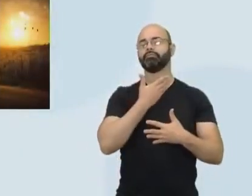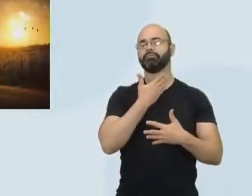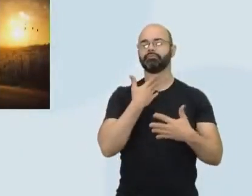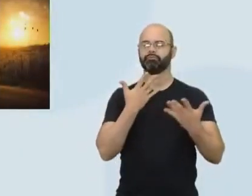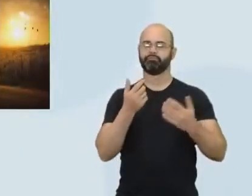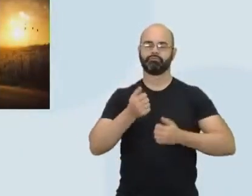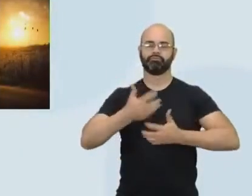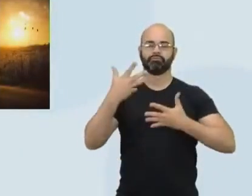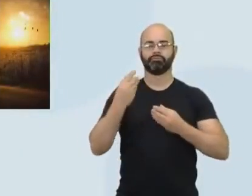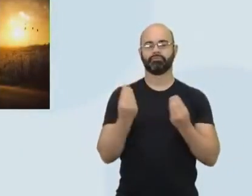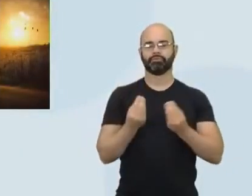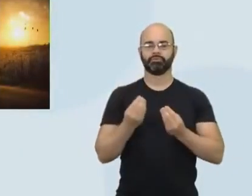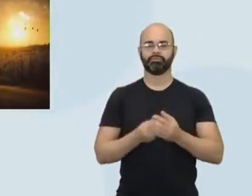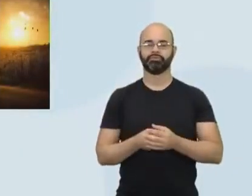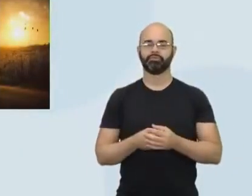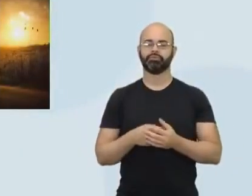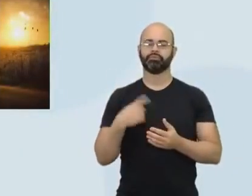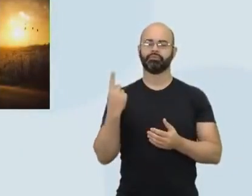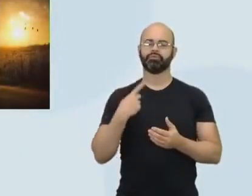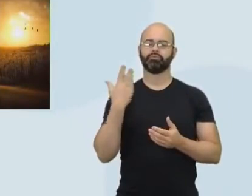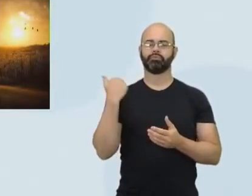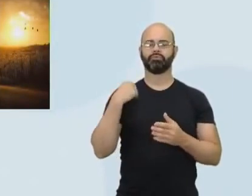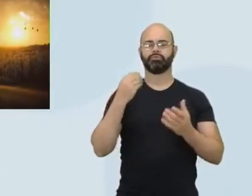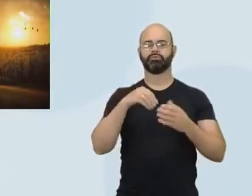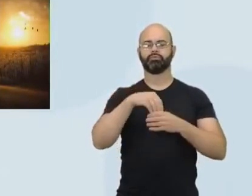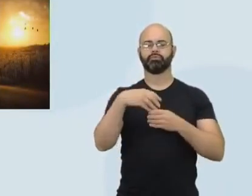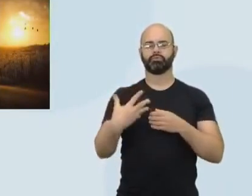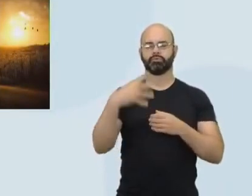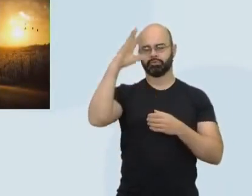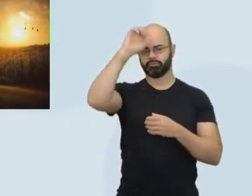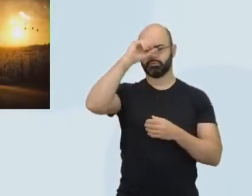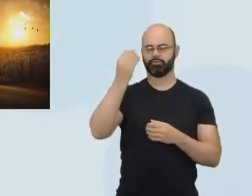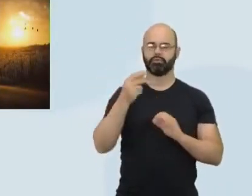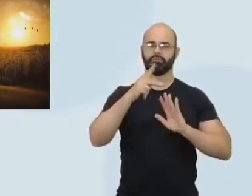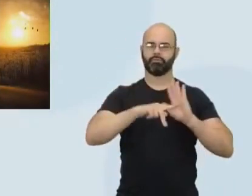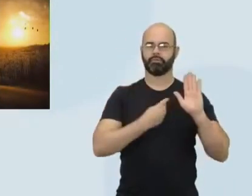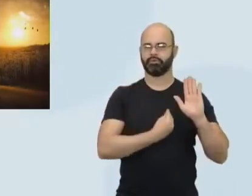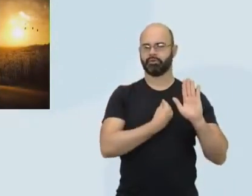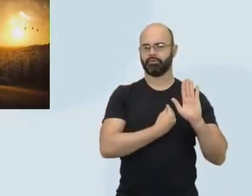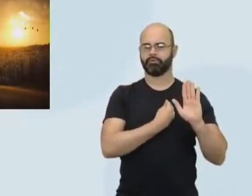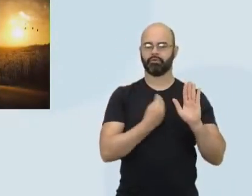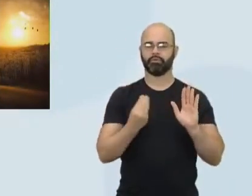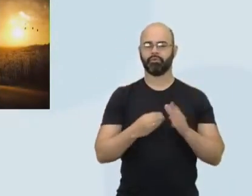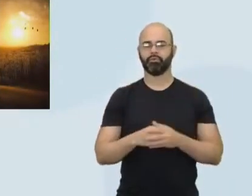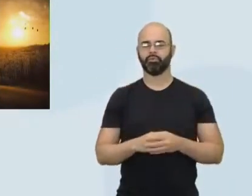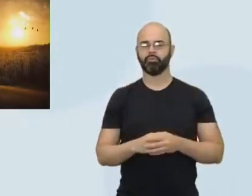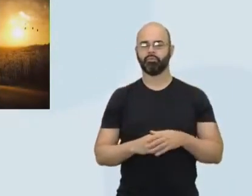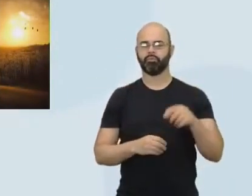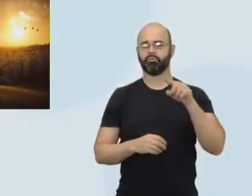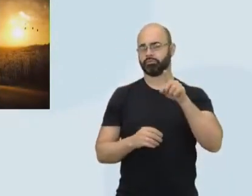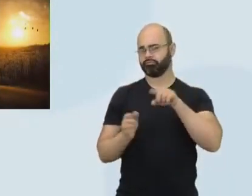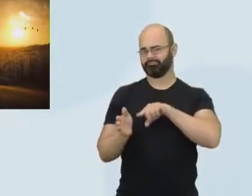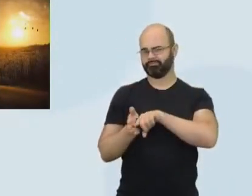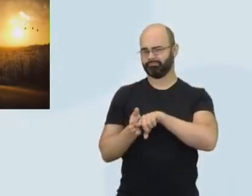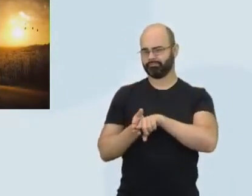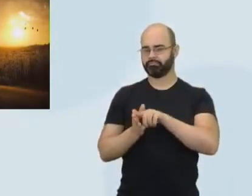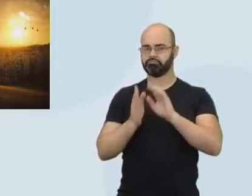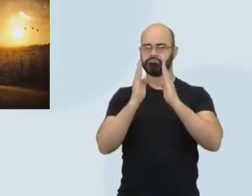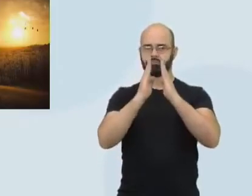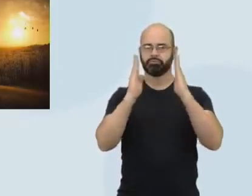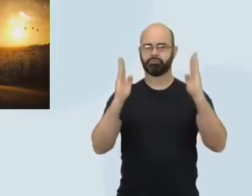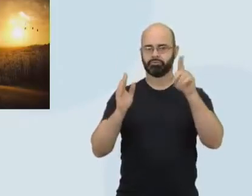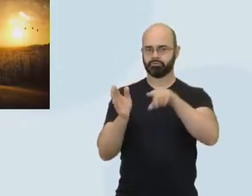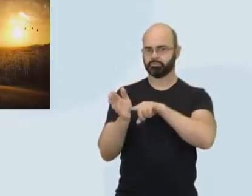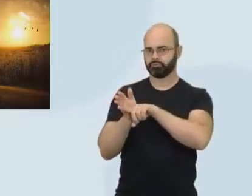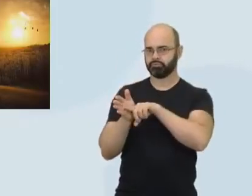Quais foram os conteúdos trabalhados durante as aulas de projetos de vida? Você efetuou alguma pesquisa na biblioteca